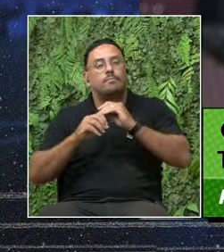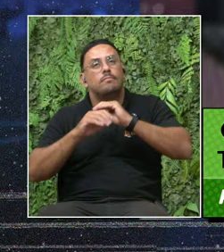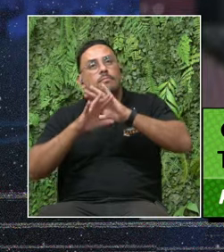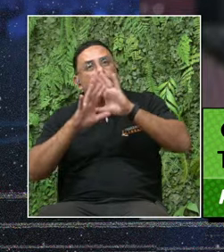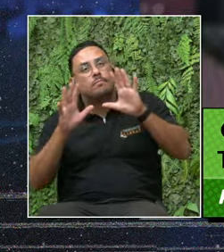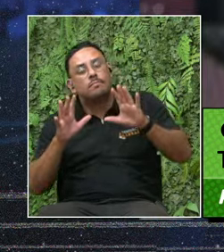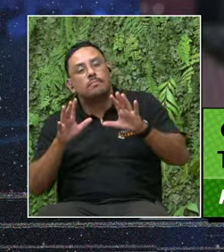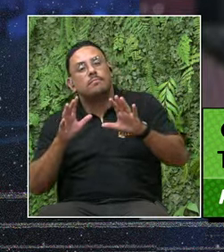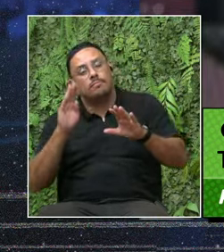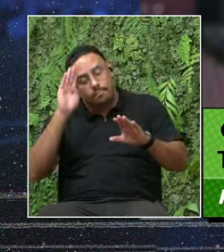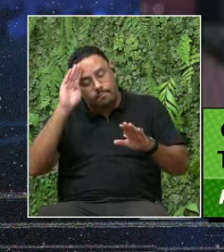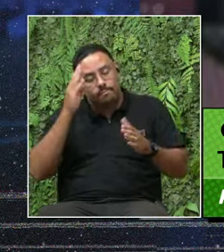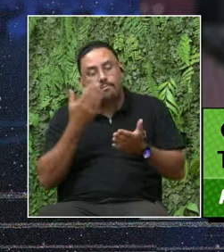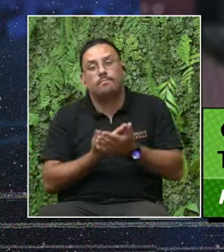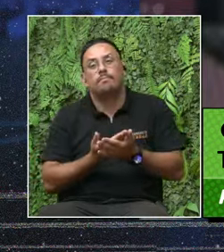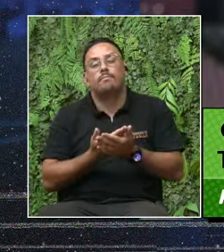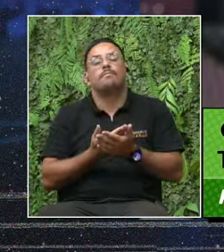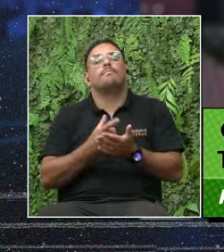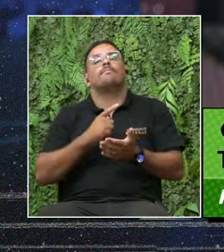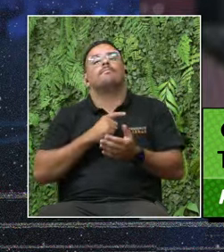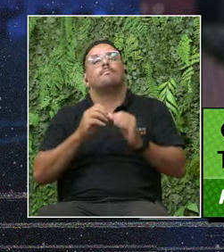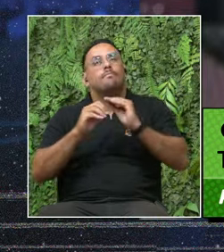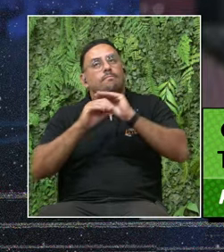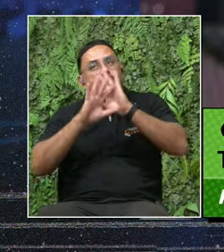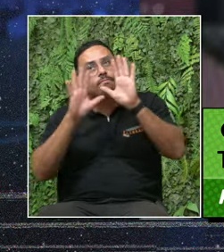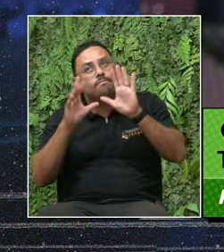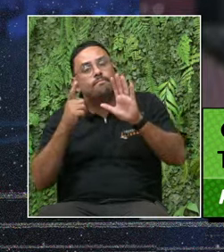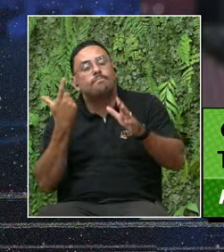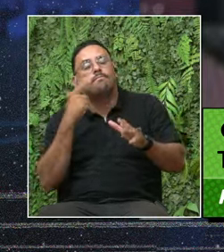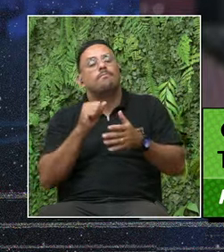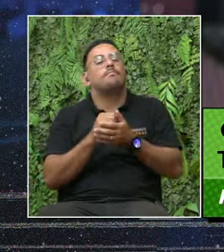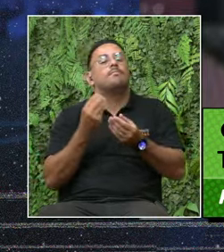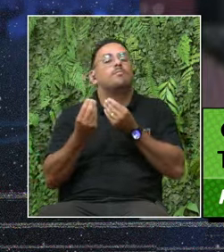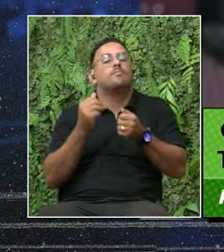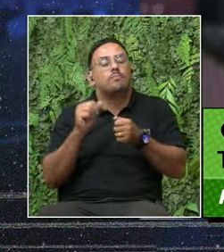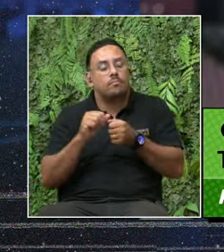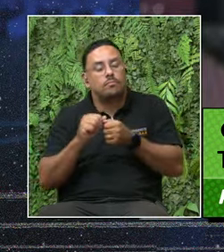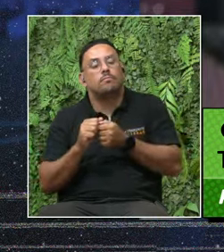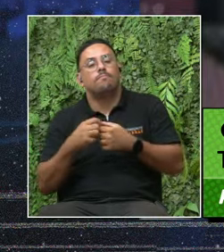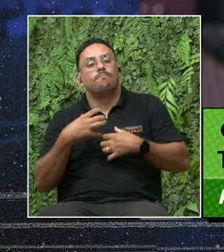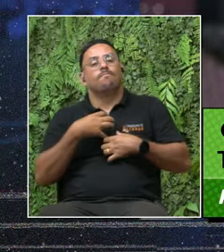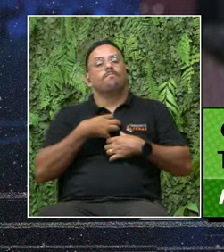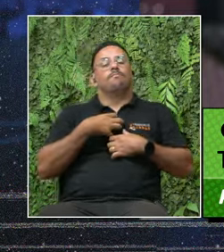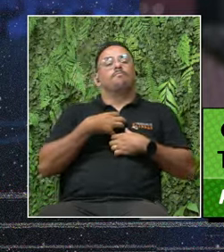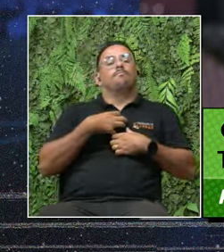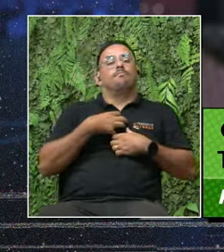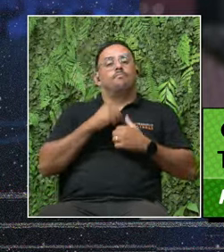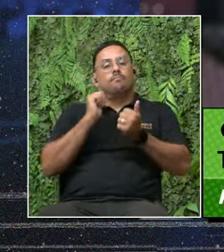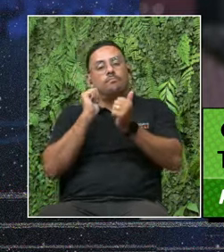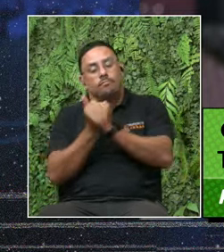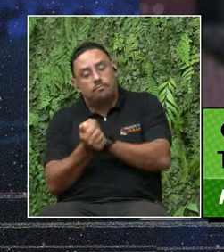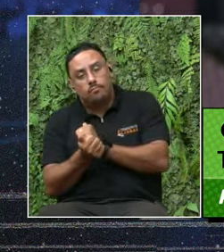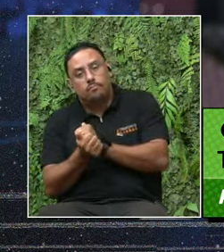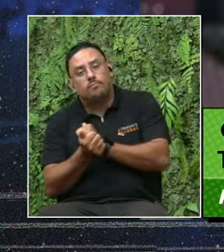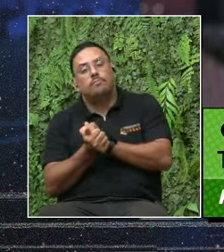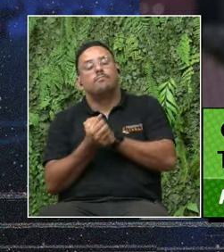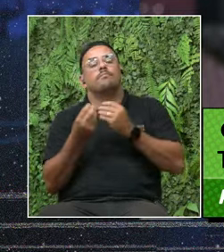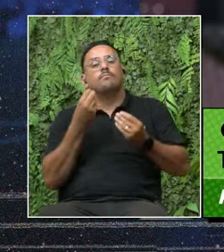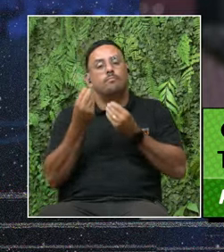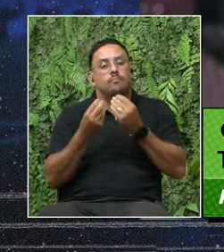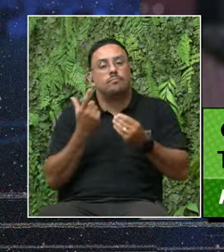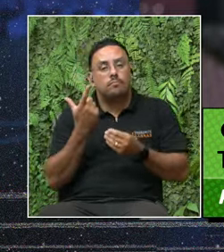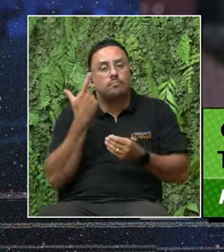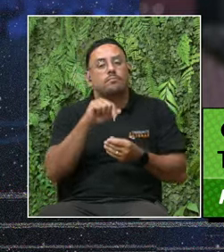sobre que acred sobre que da manera siente fol identid